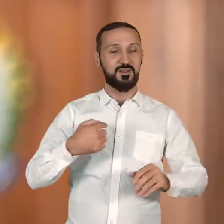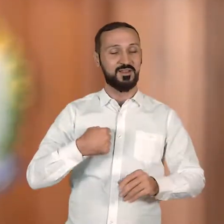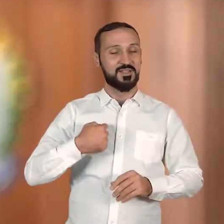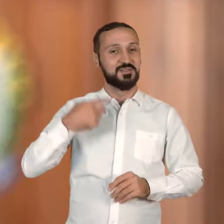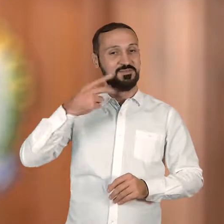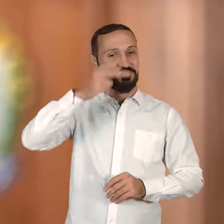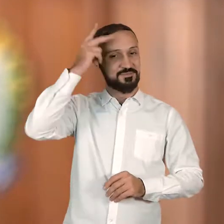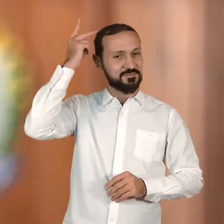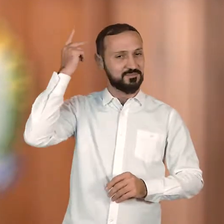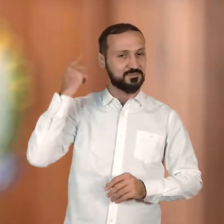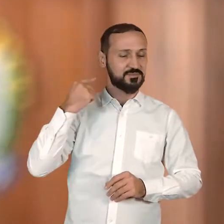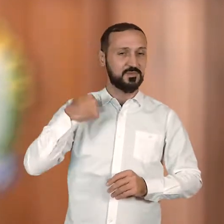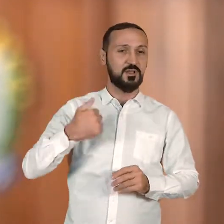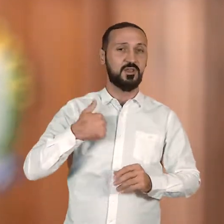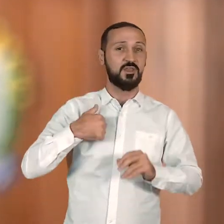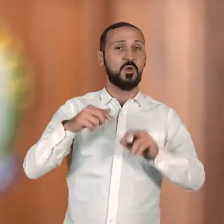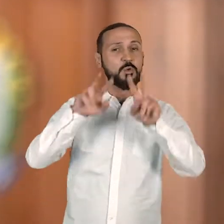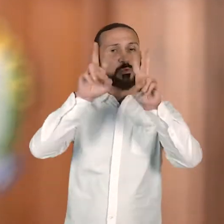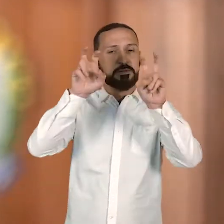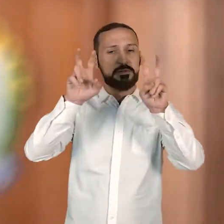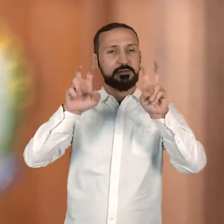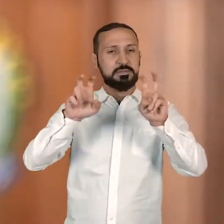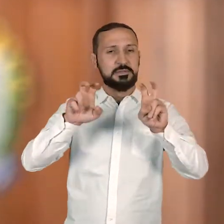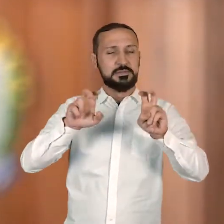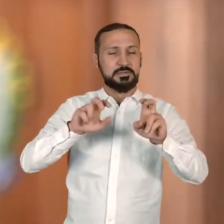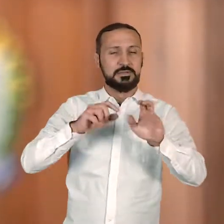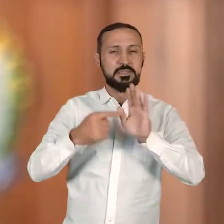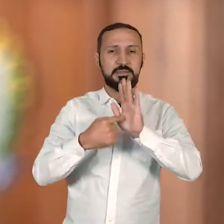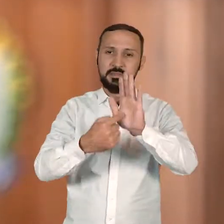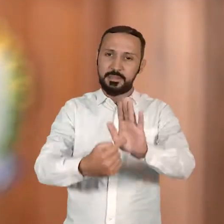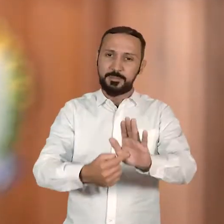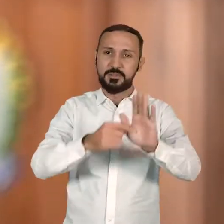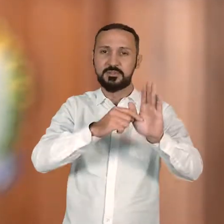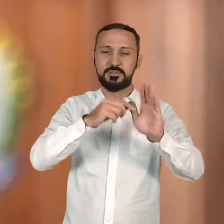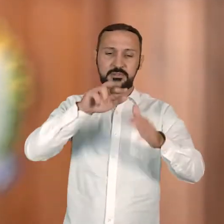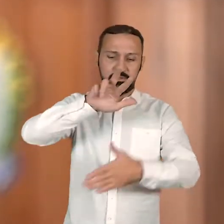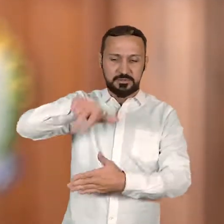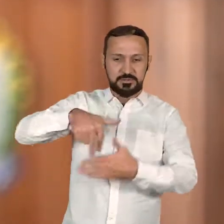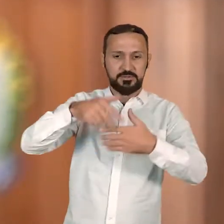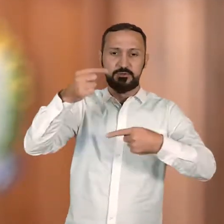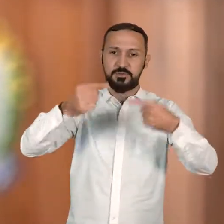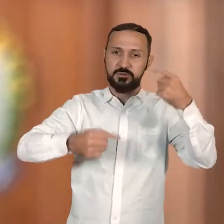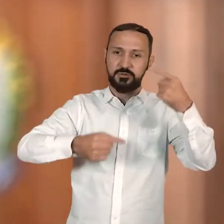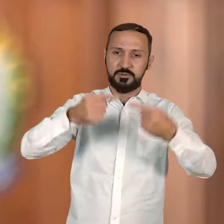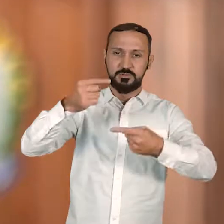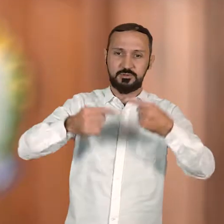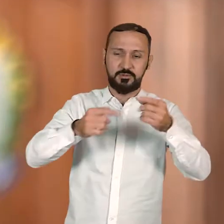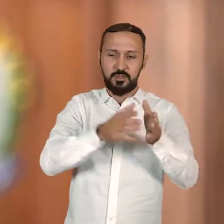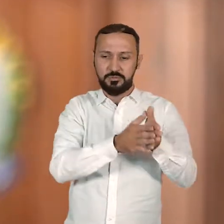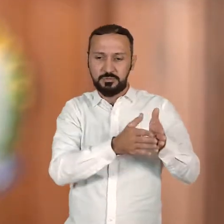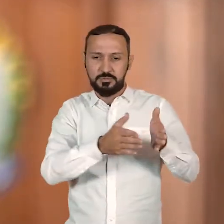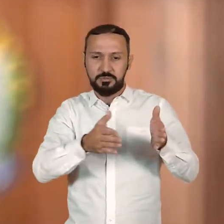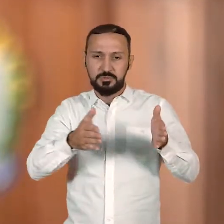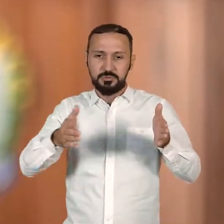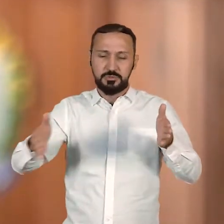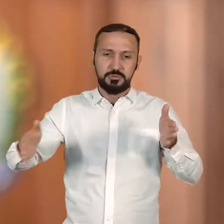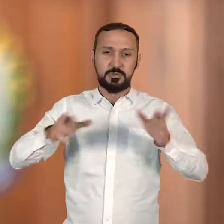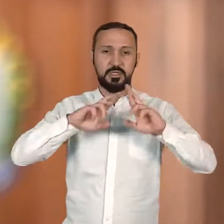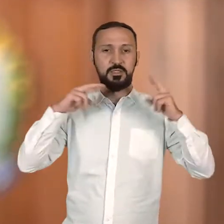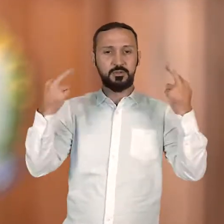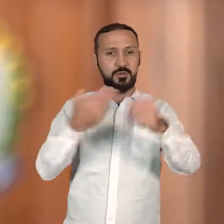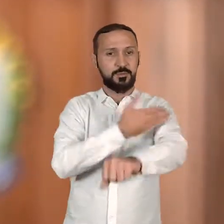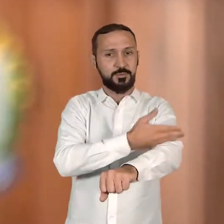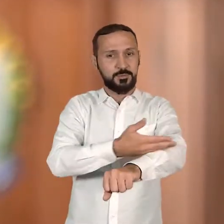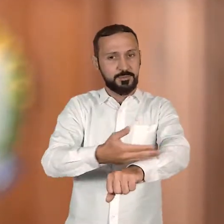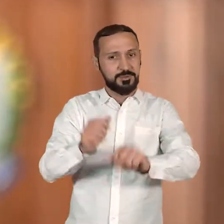Olá, eu sou Karine Cortez e apresento os principais assuntos debatidos na tribuna durante as sessões plenárias